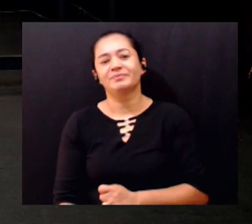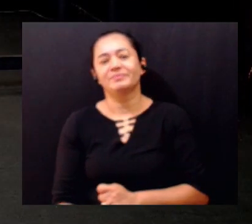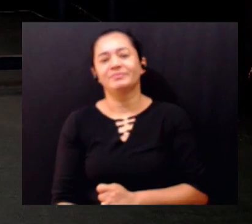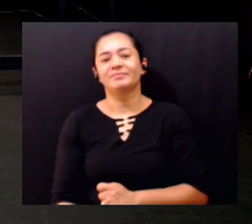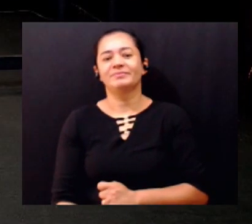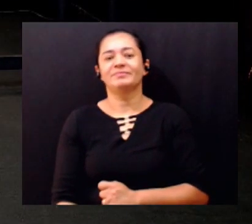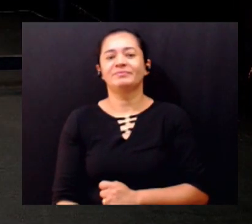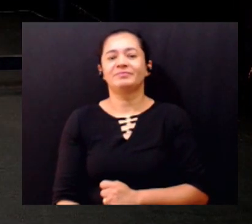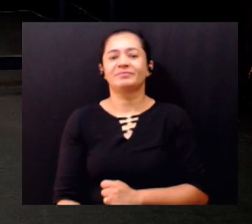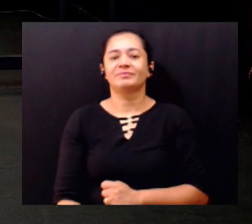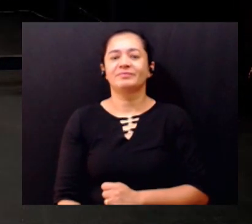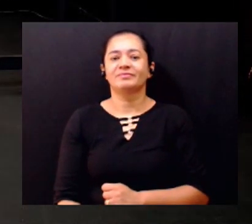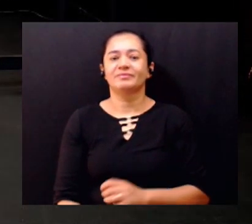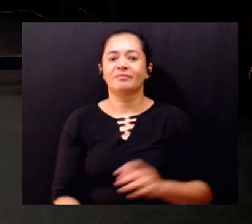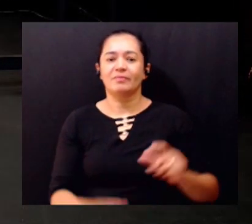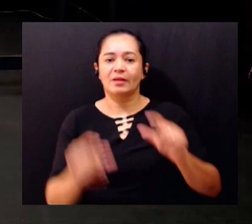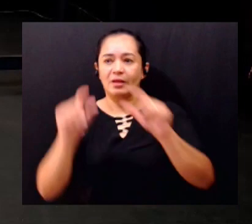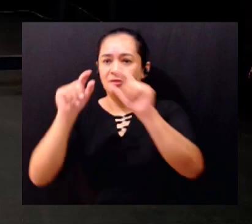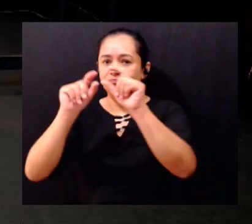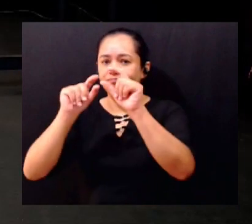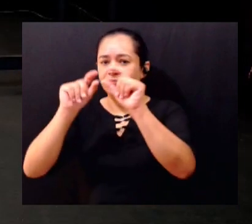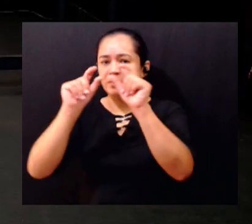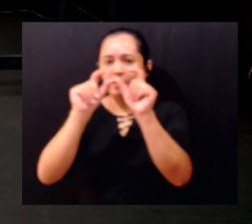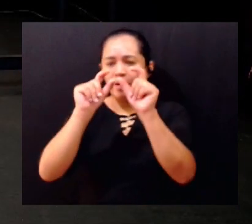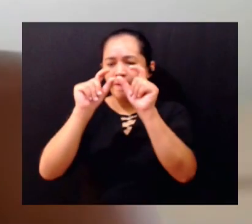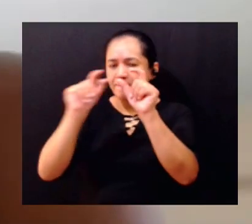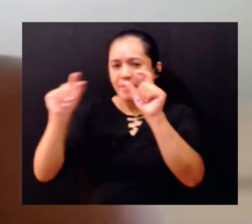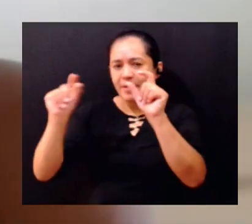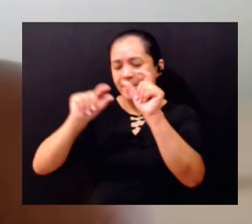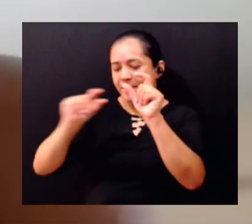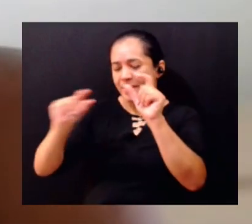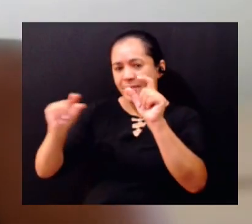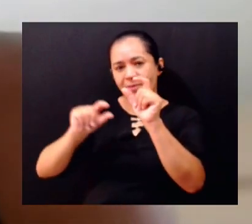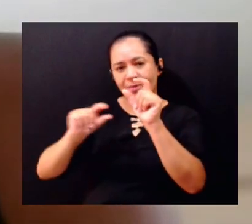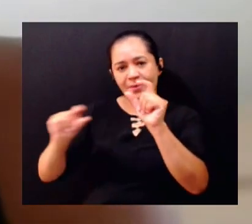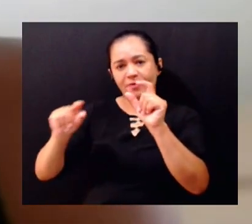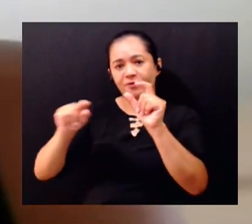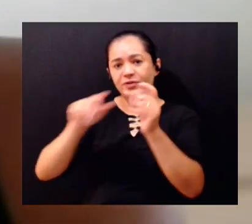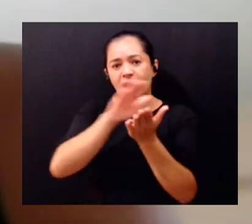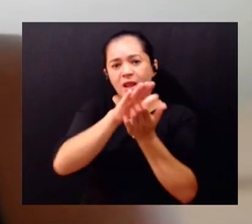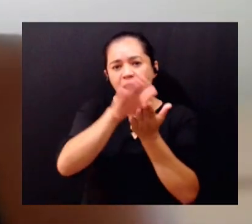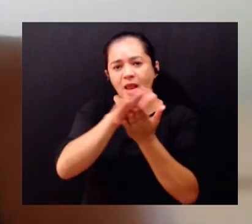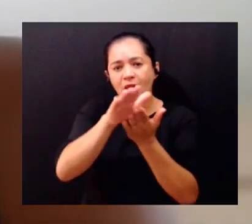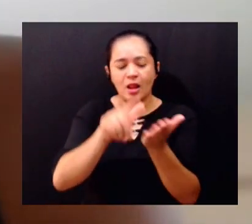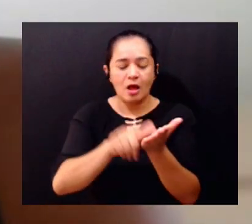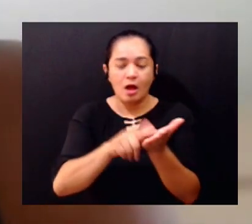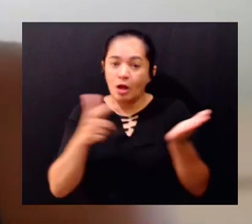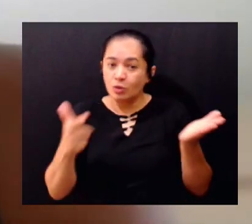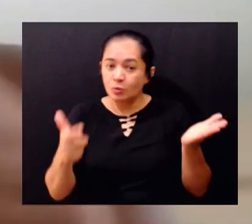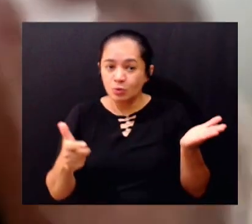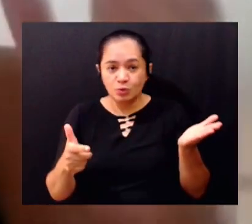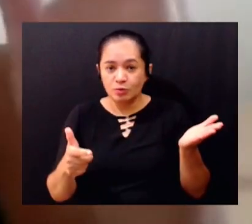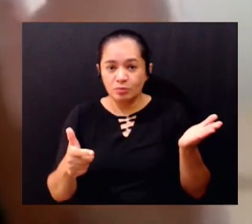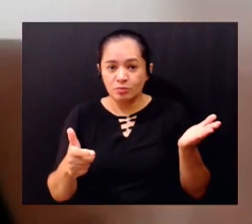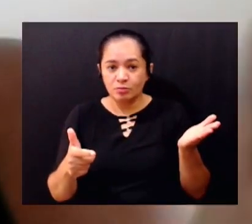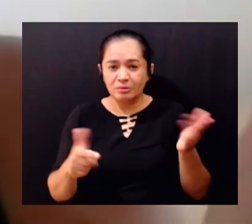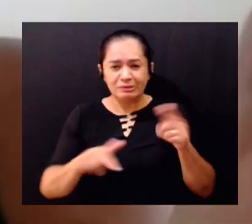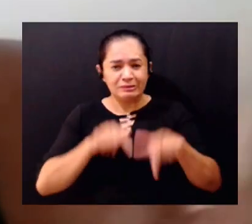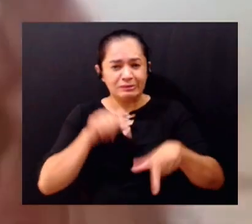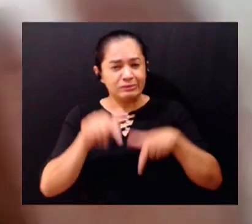em quadrinhos são aquelas tirinhas, né, que você publica diariamente no jornal. É uma coisa que é trabalhosa, porque você tem